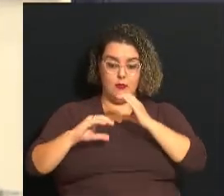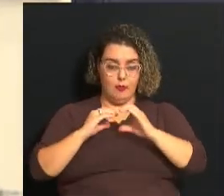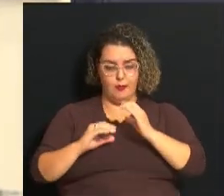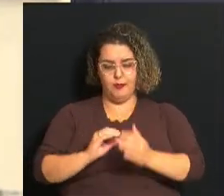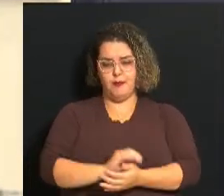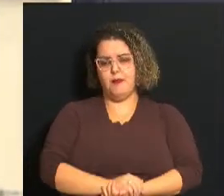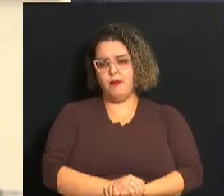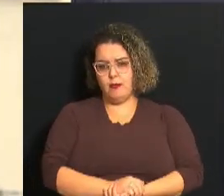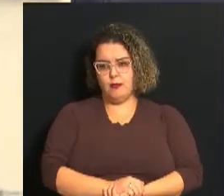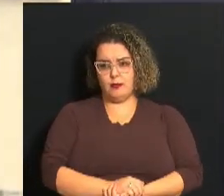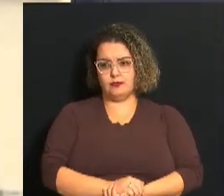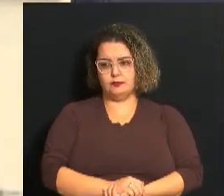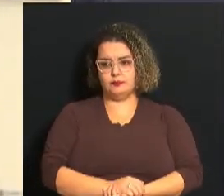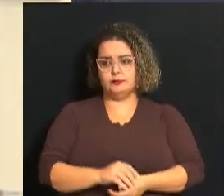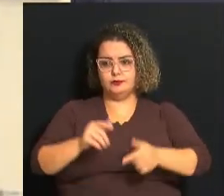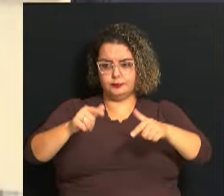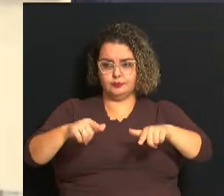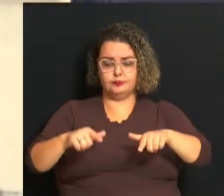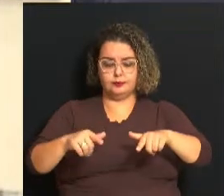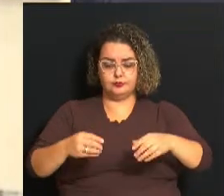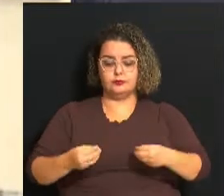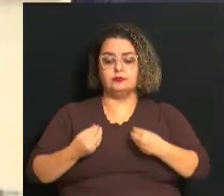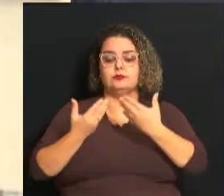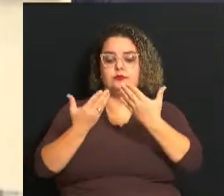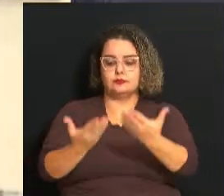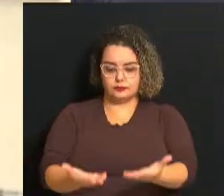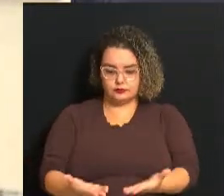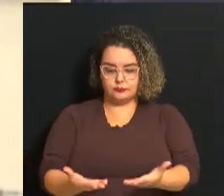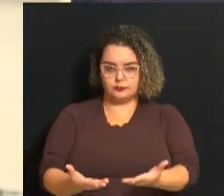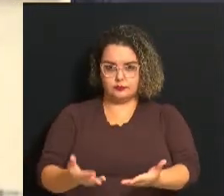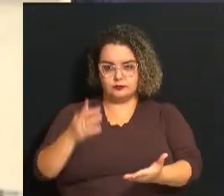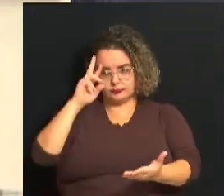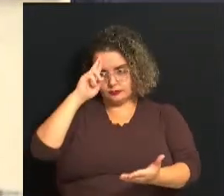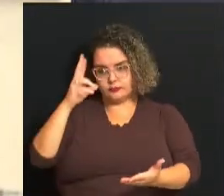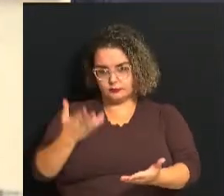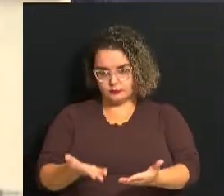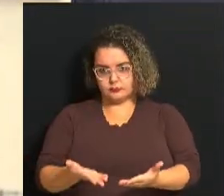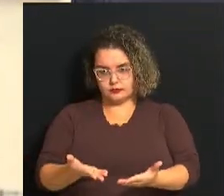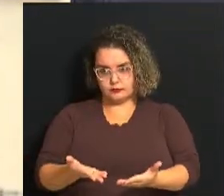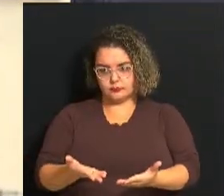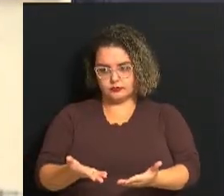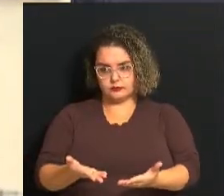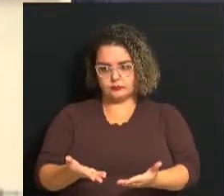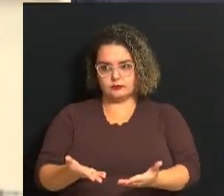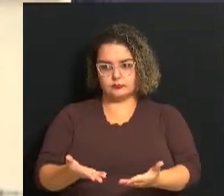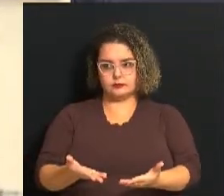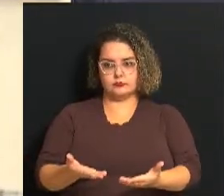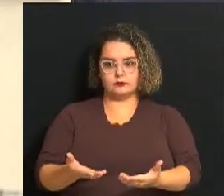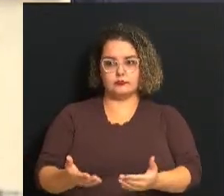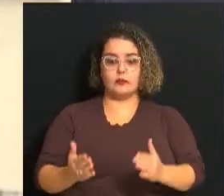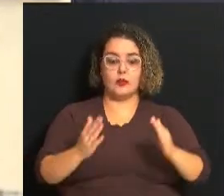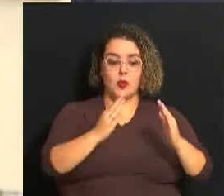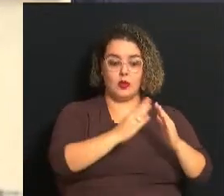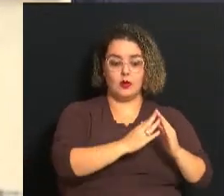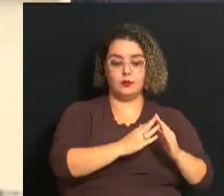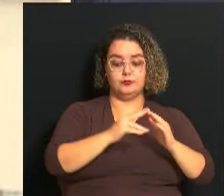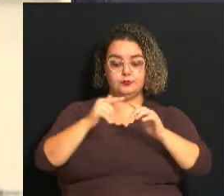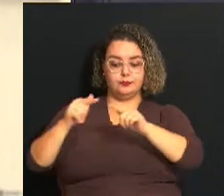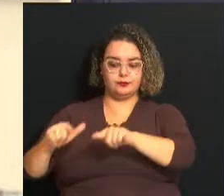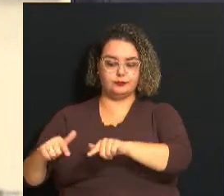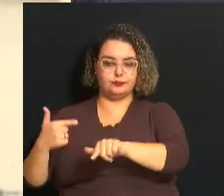no alojamento fornecido pelo empregador durante o trajeto entre o domicílio ou local de trabalho